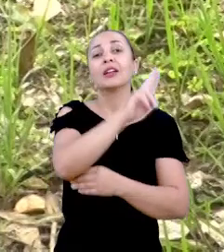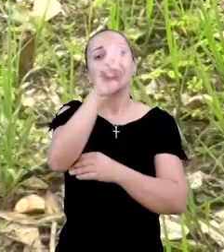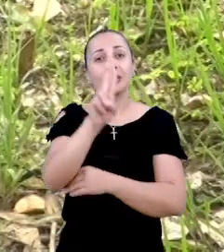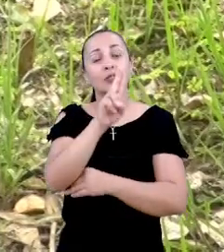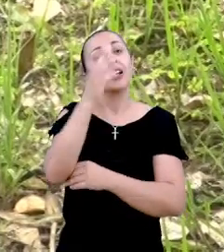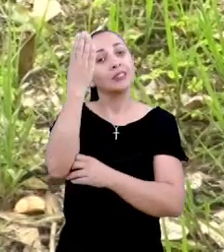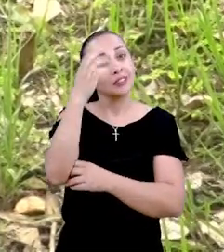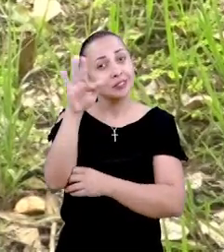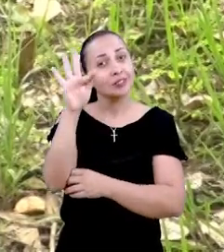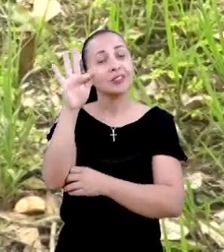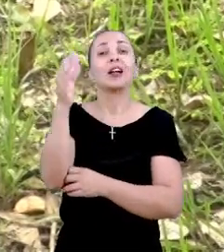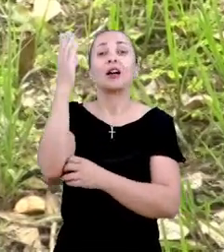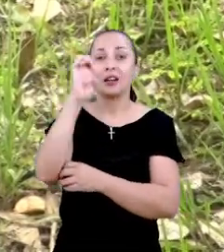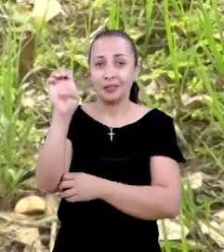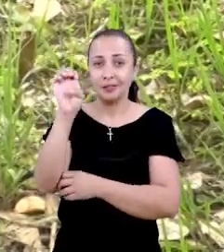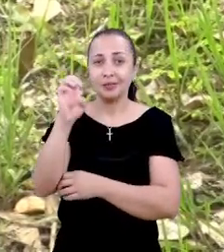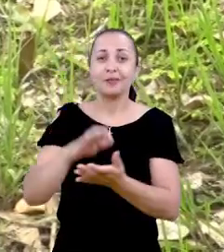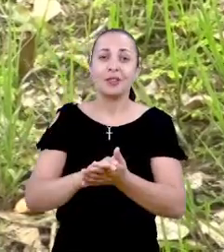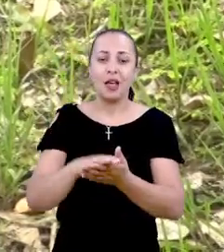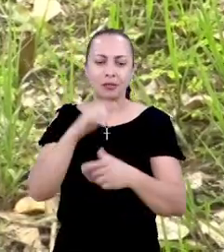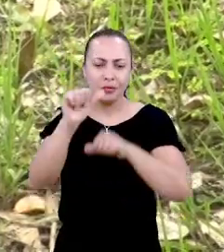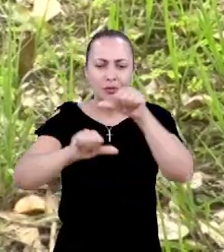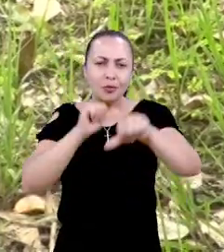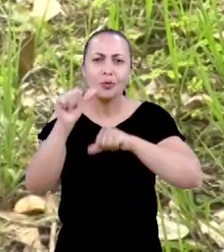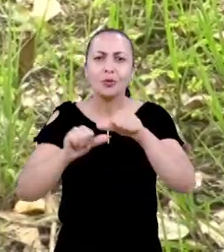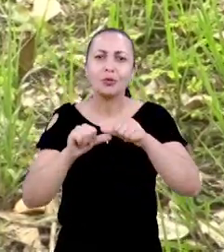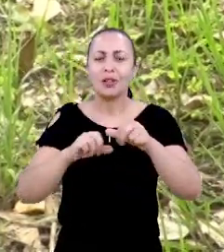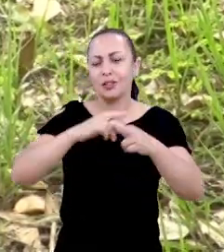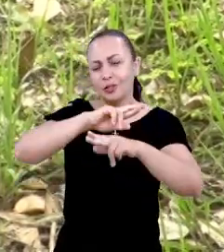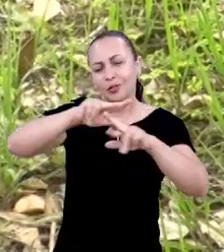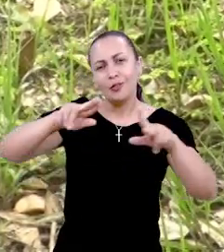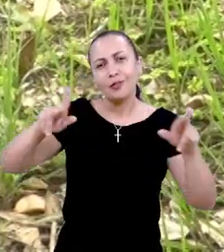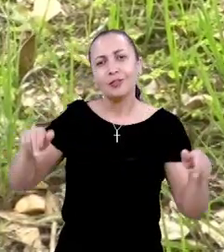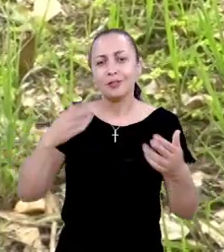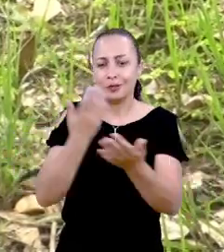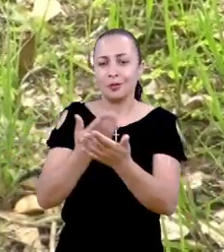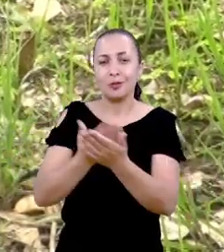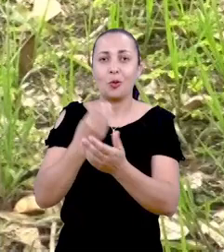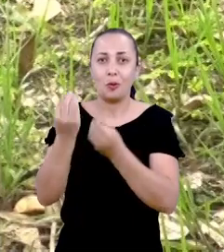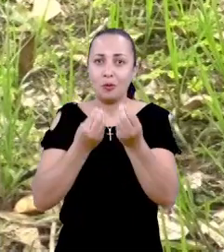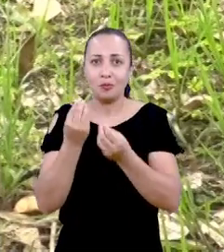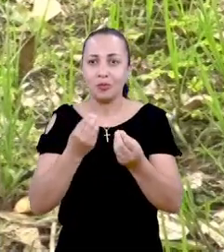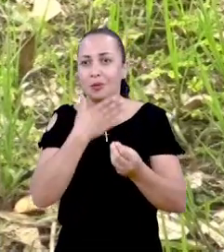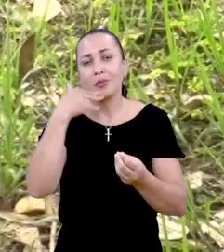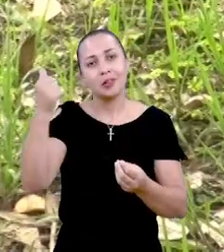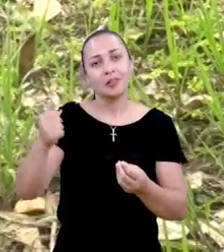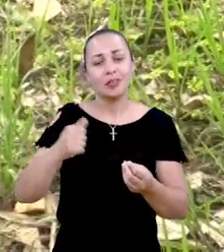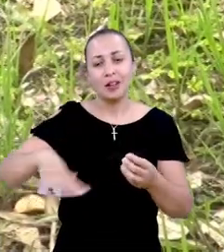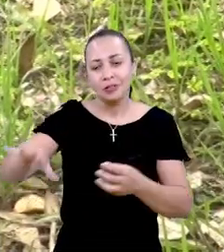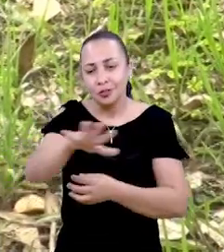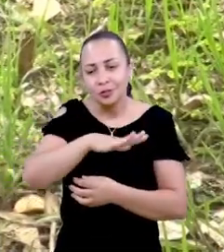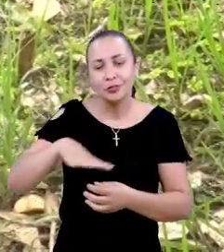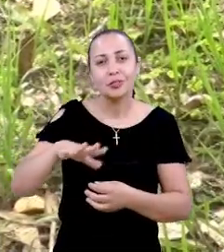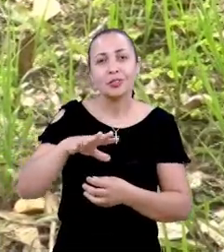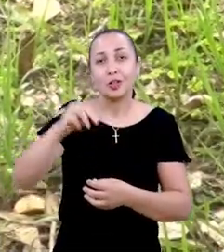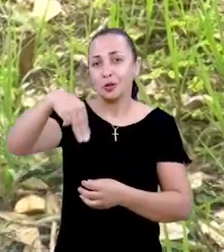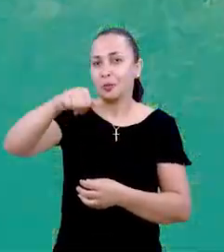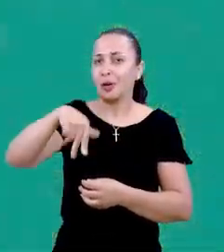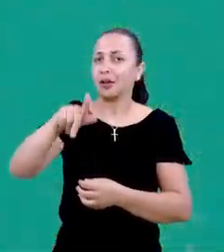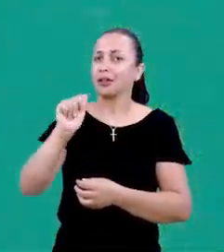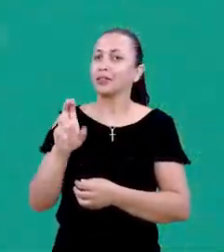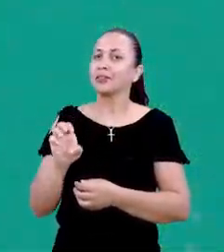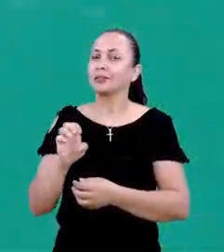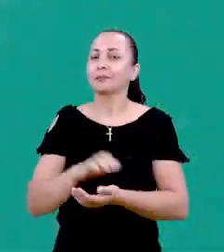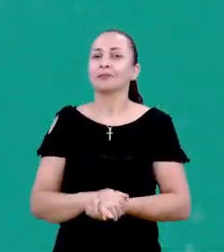Ceará. Eles desenvolvem diferentes estudos para entender como se dá o processo de recuperação de áreas de manguezais.